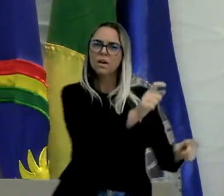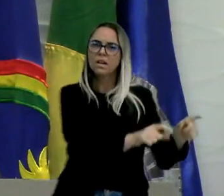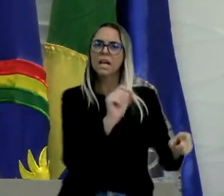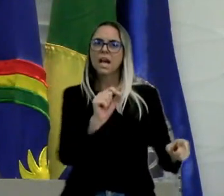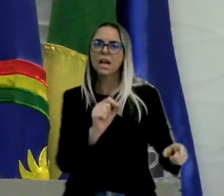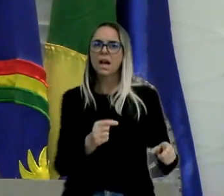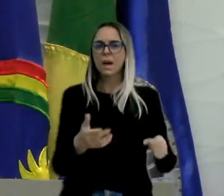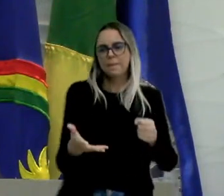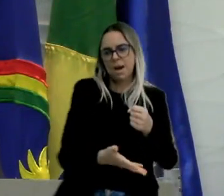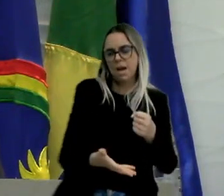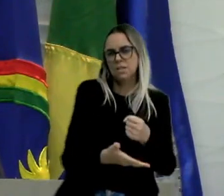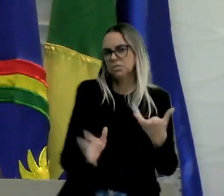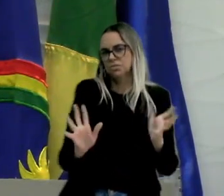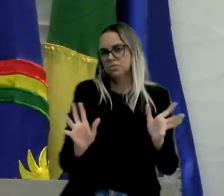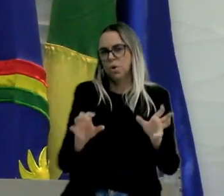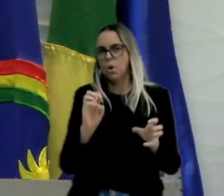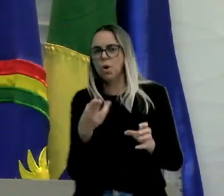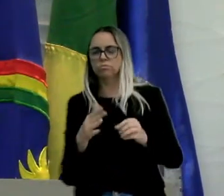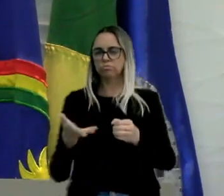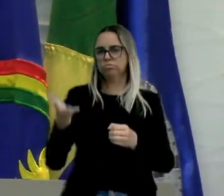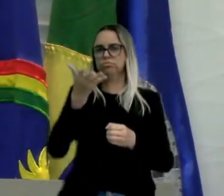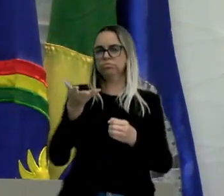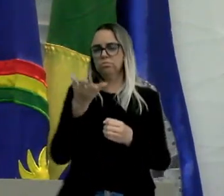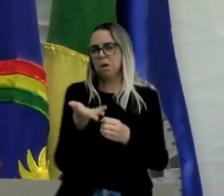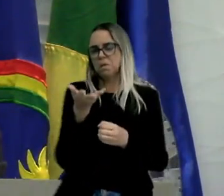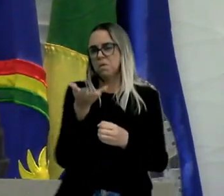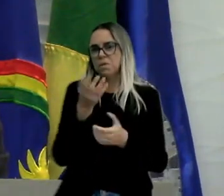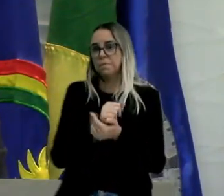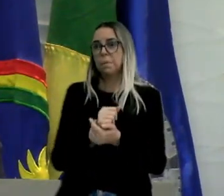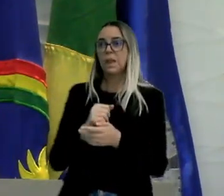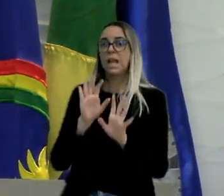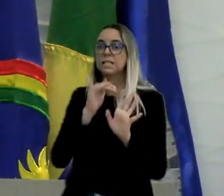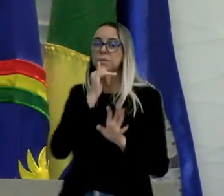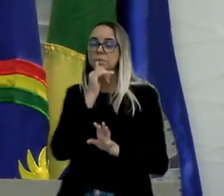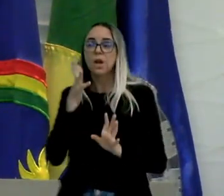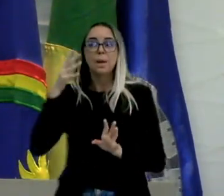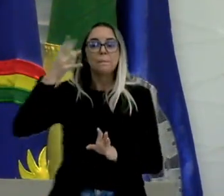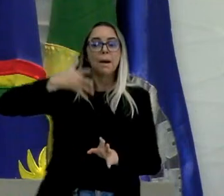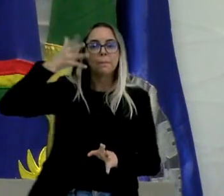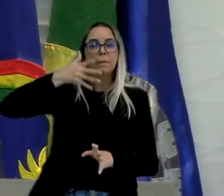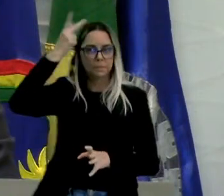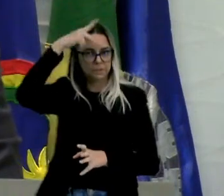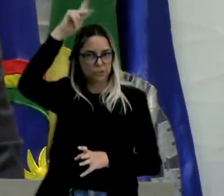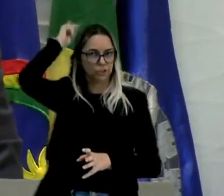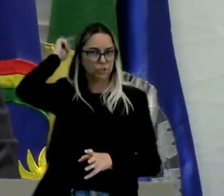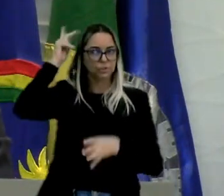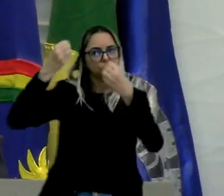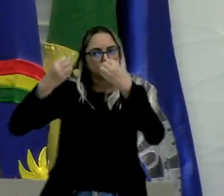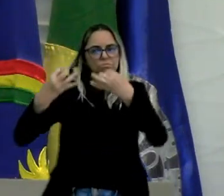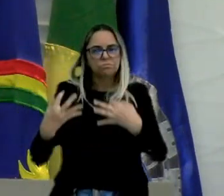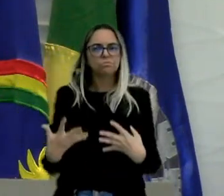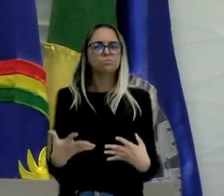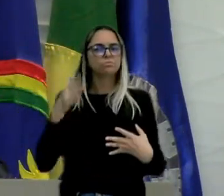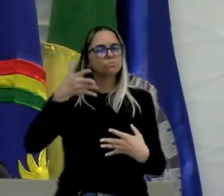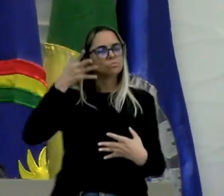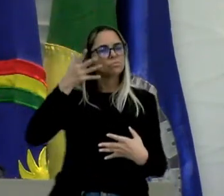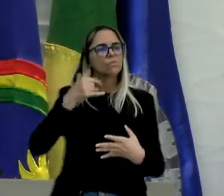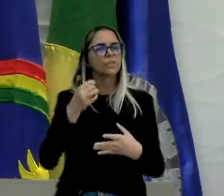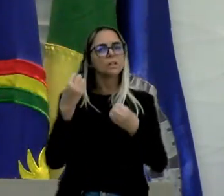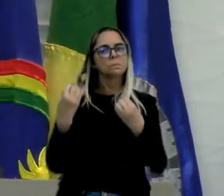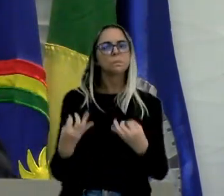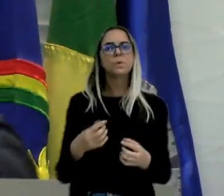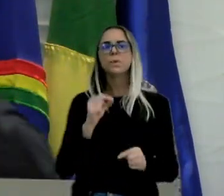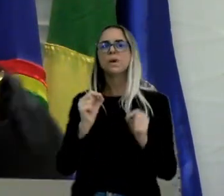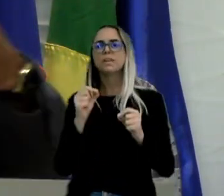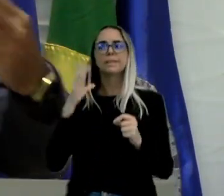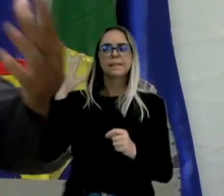da pequena agricultura do nosso município a fala do vereador Pachequinho a fala do vereador Pachequinho onde disse que